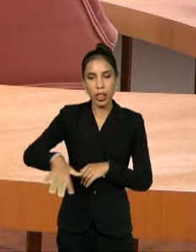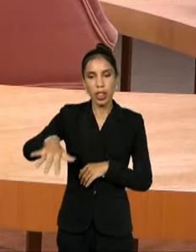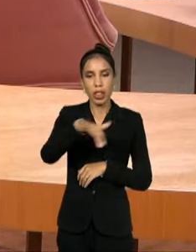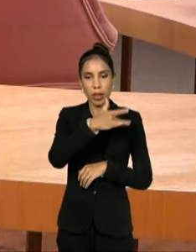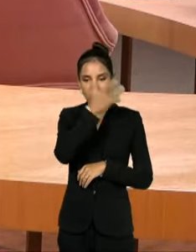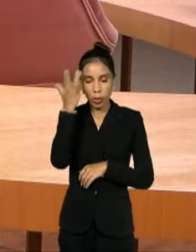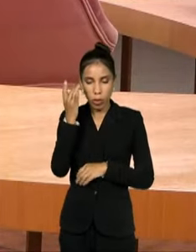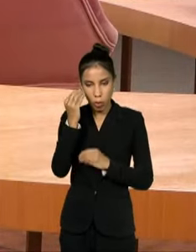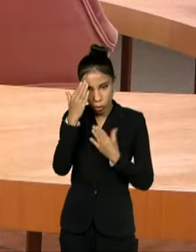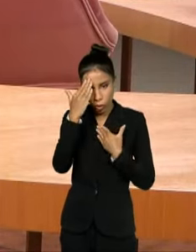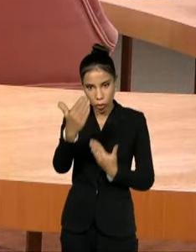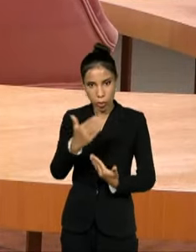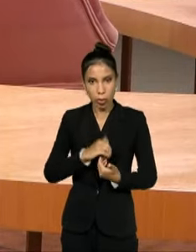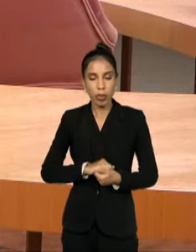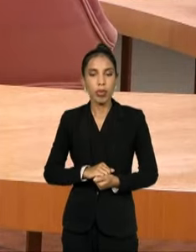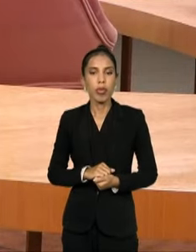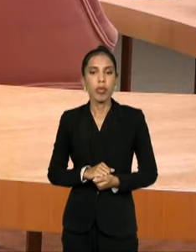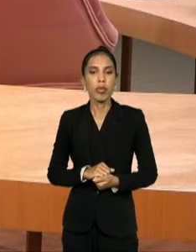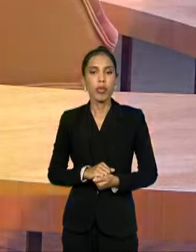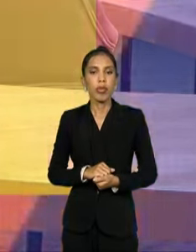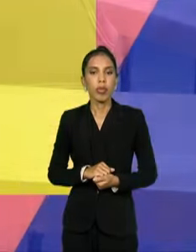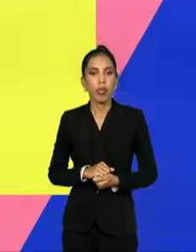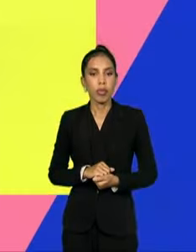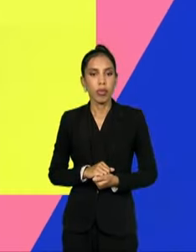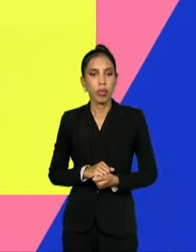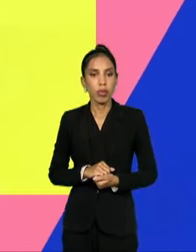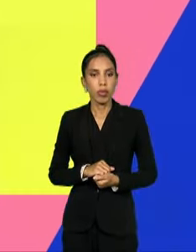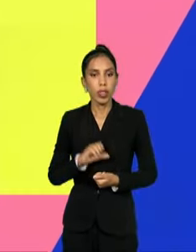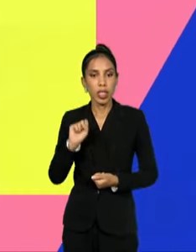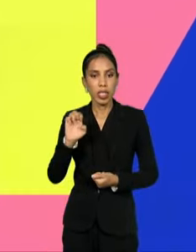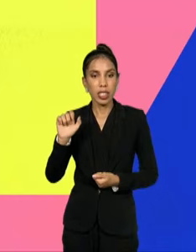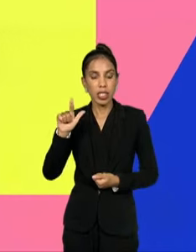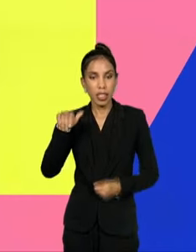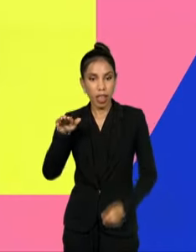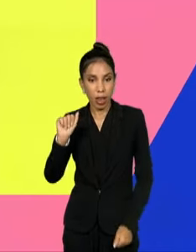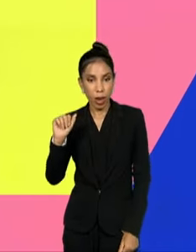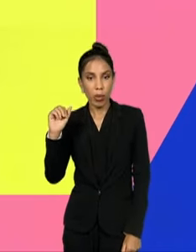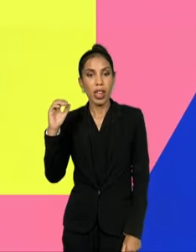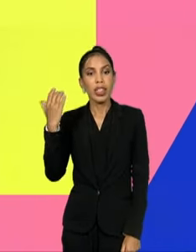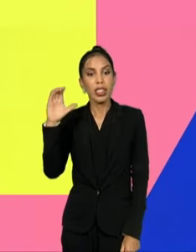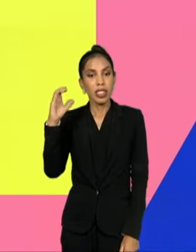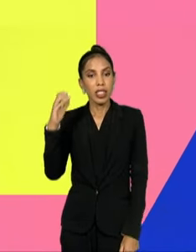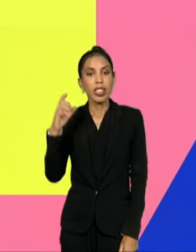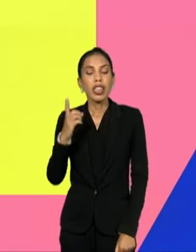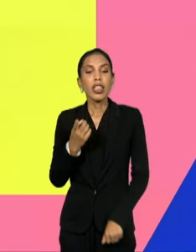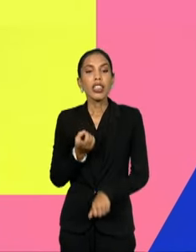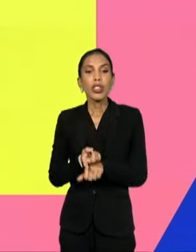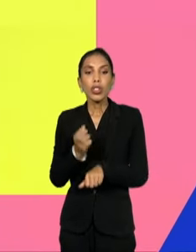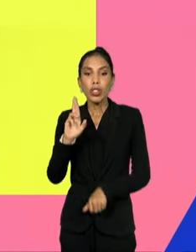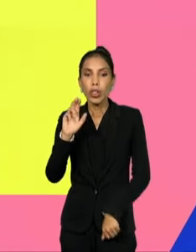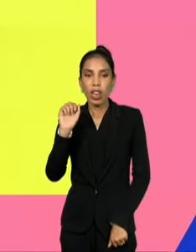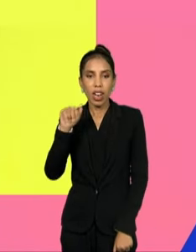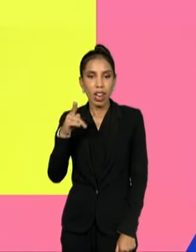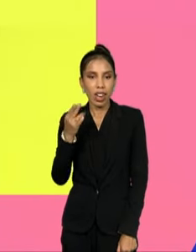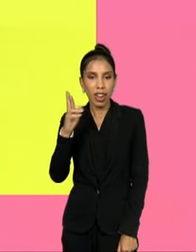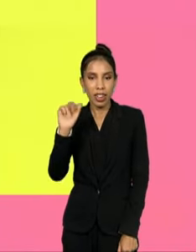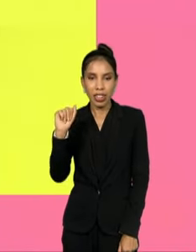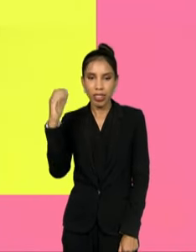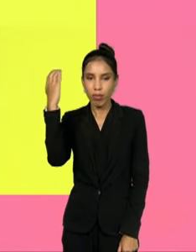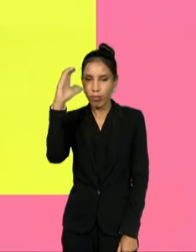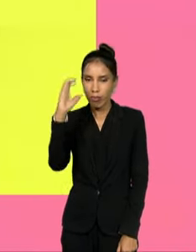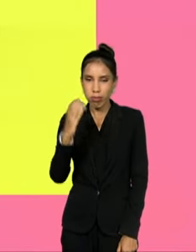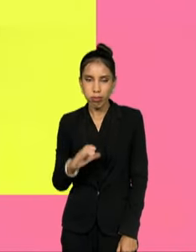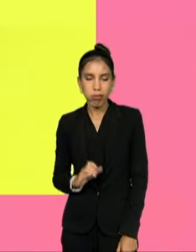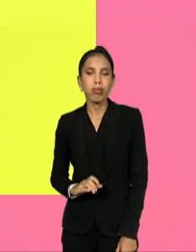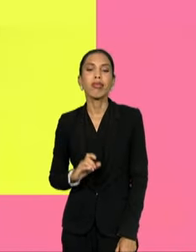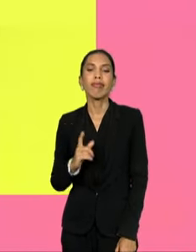Jorge Barata. Muito obrigada. Tem mais uma. Selva Boiron, de Niterói, Rio de Janeiro. Doutora Andréa Pachá e seus posts